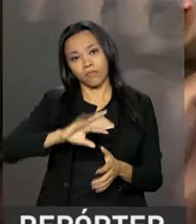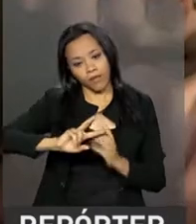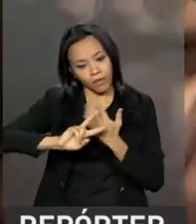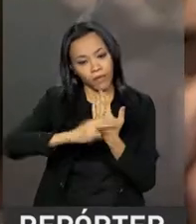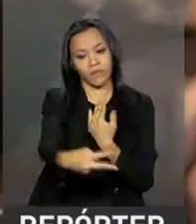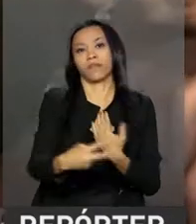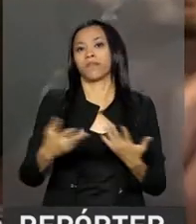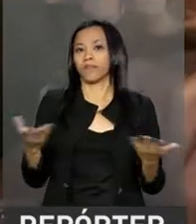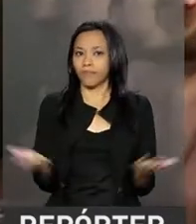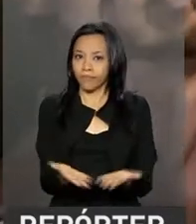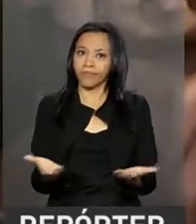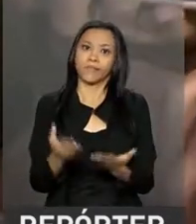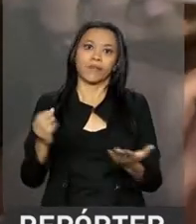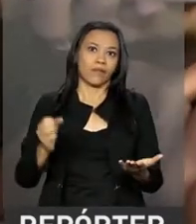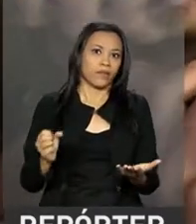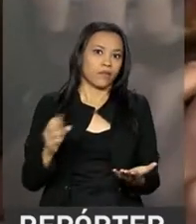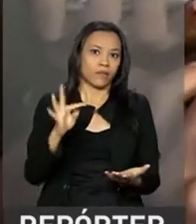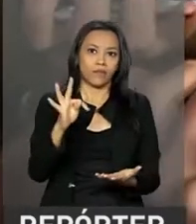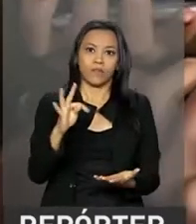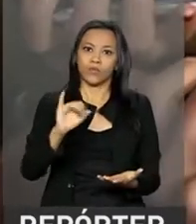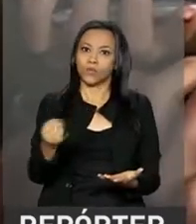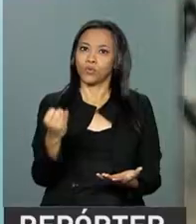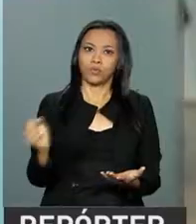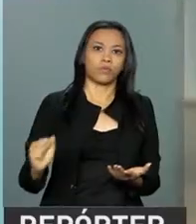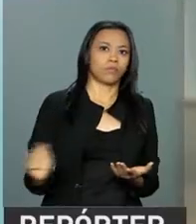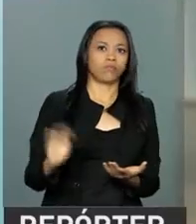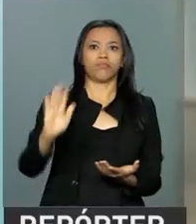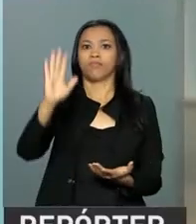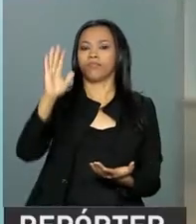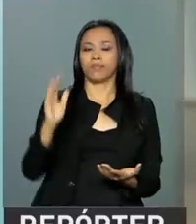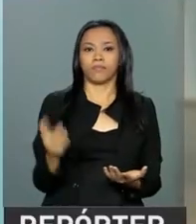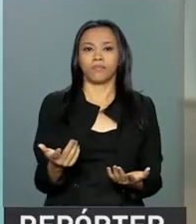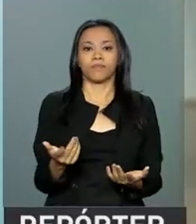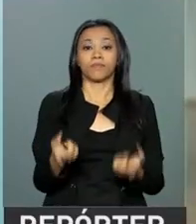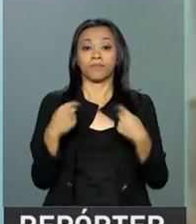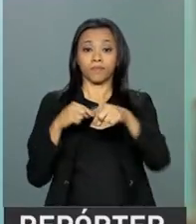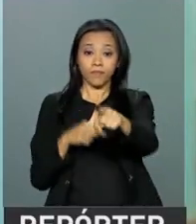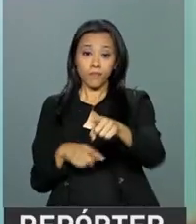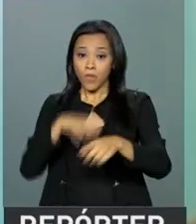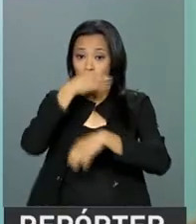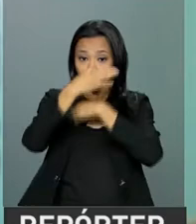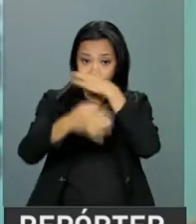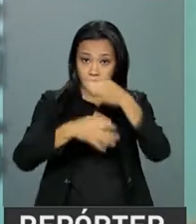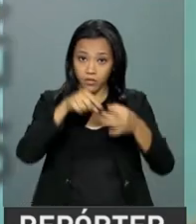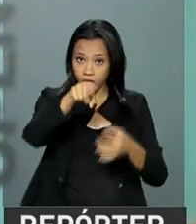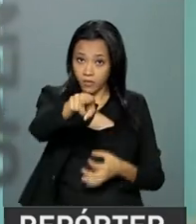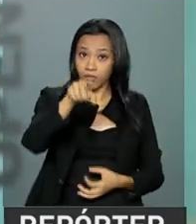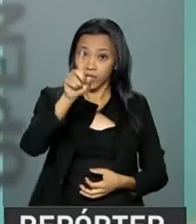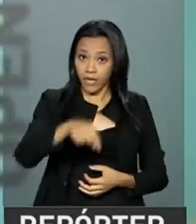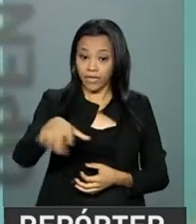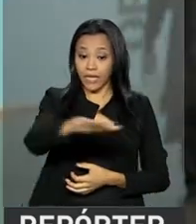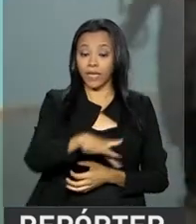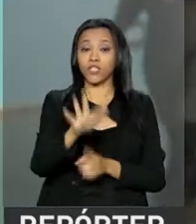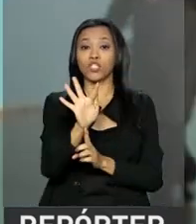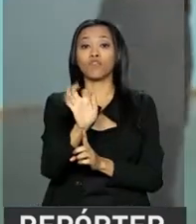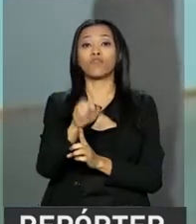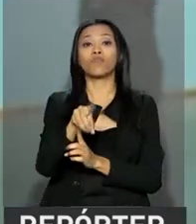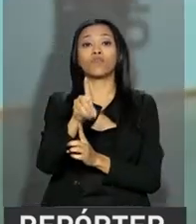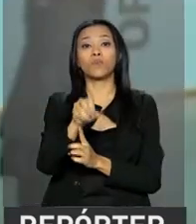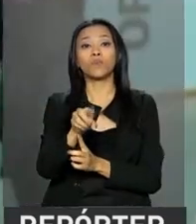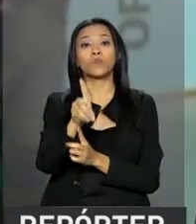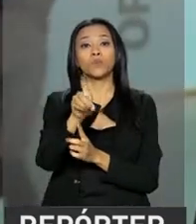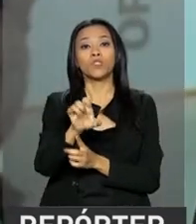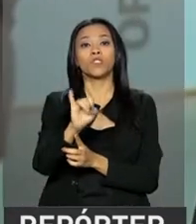levou taxa de juros muito elevada, taxa de inflação. Opinião compartilhada por integrantes de fundos de investimentos. Em